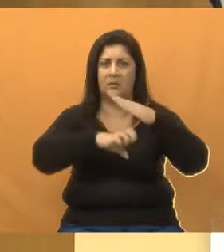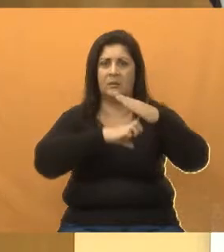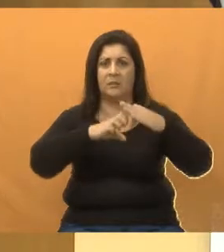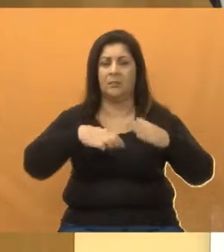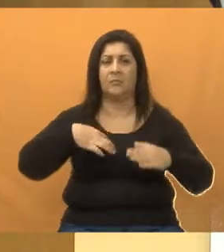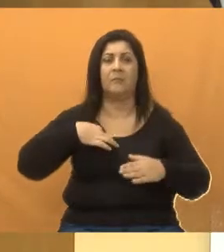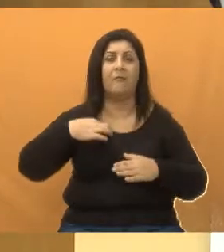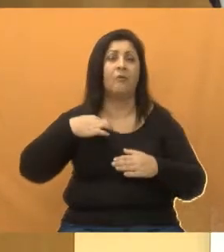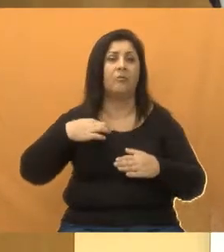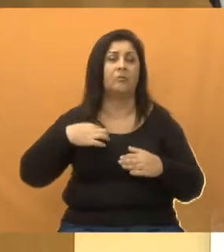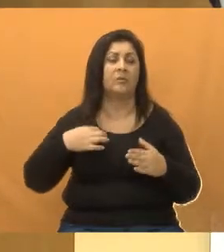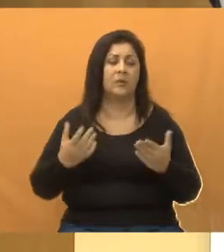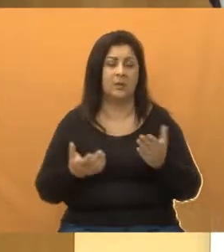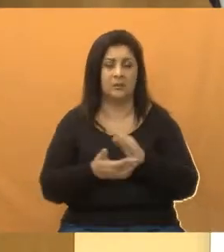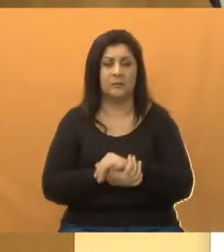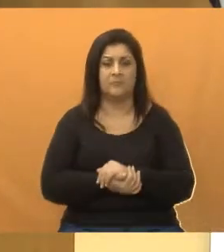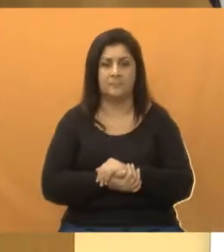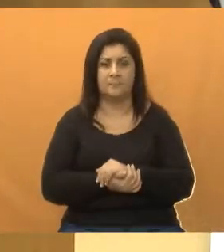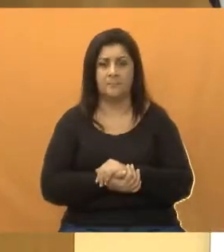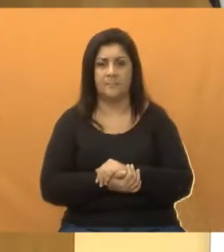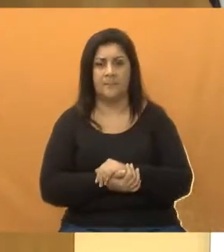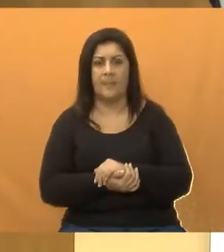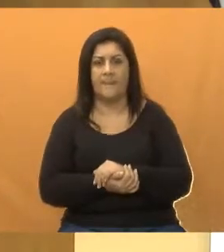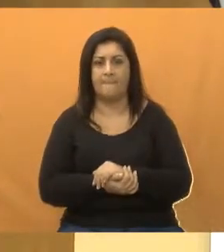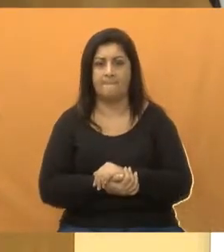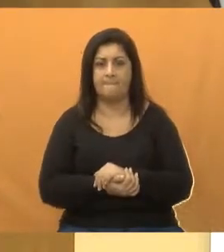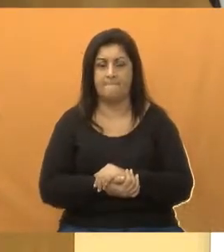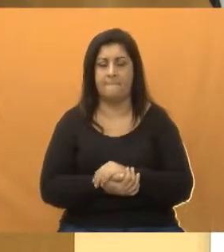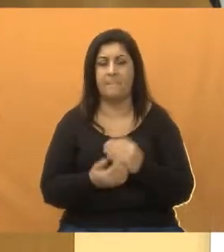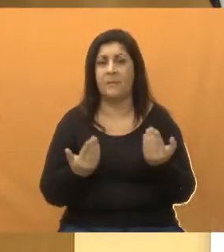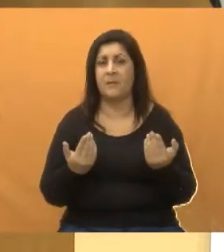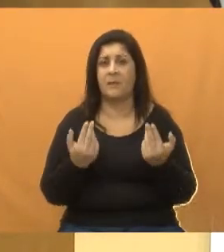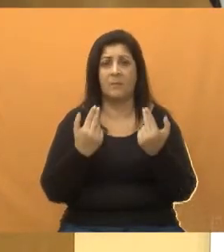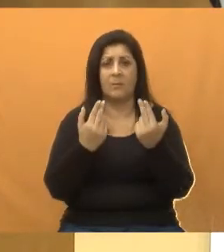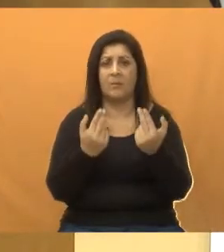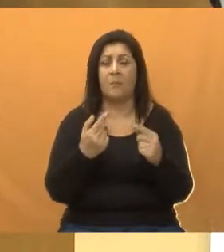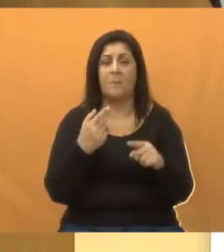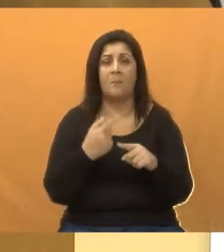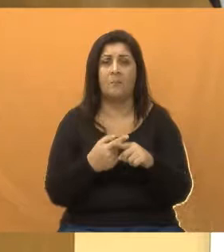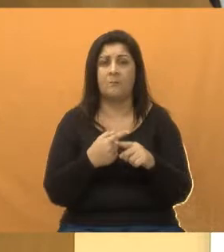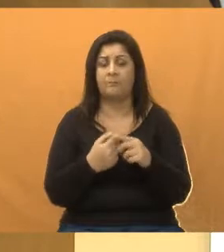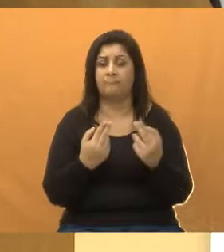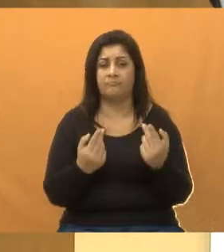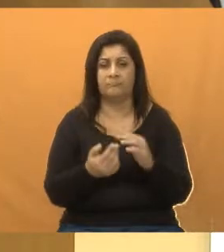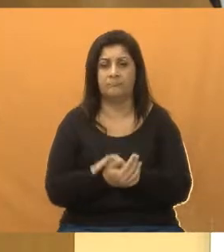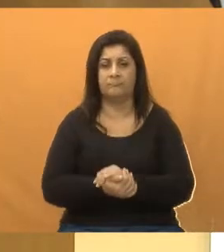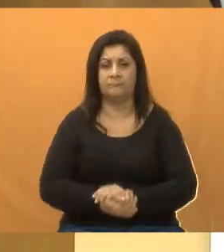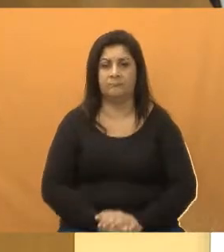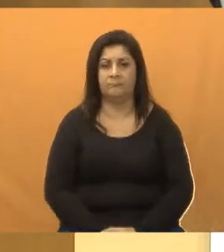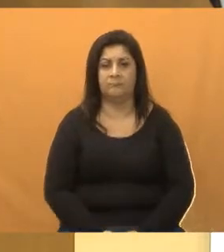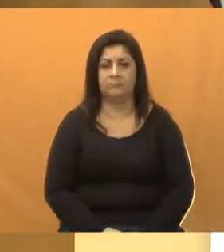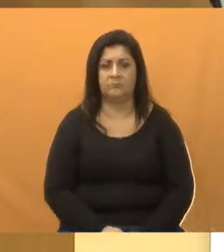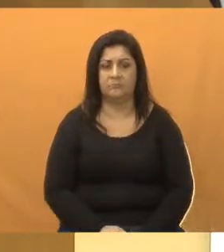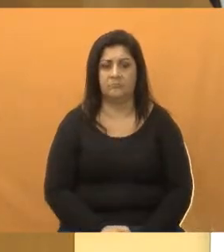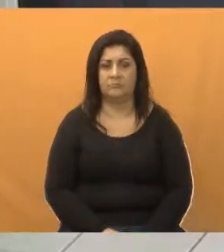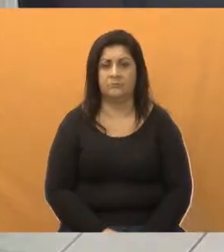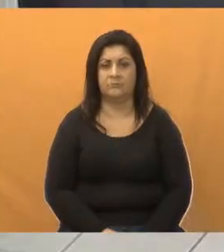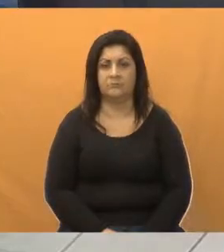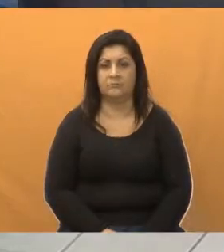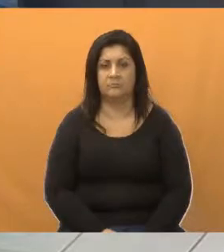para dar isenção, que vem de encontro a mesma coisa e o mesmo motivo desse projeto.